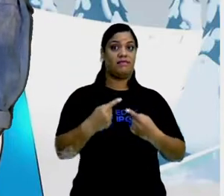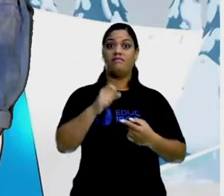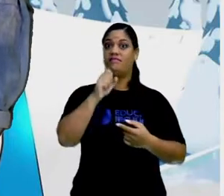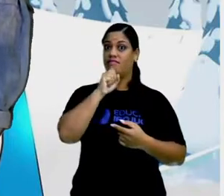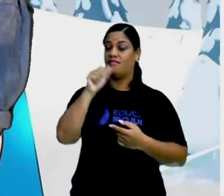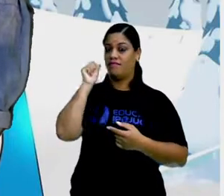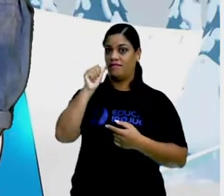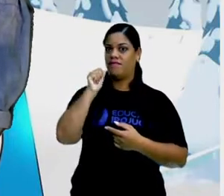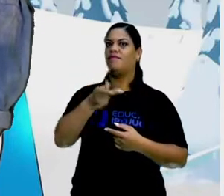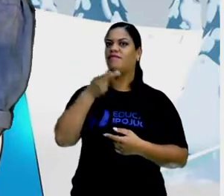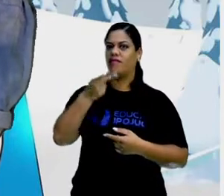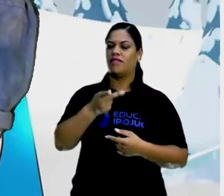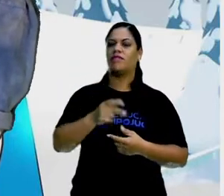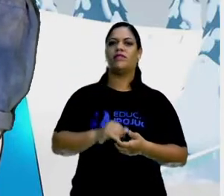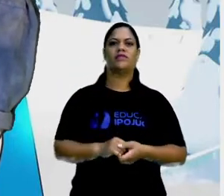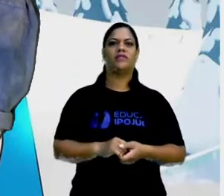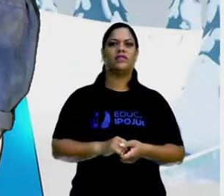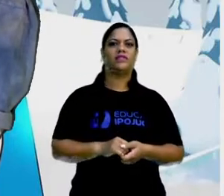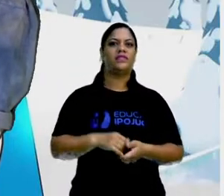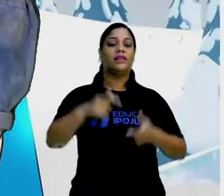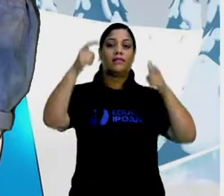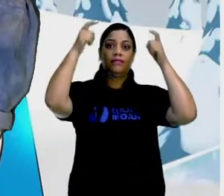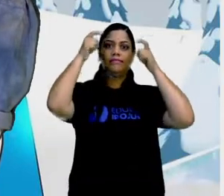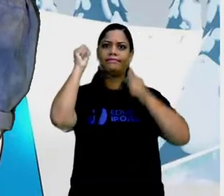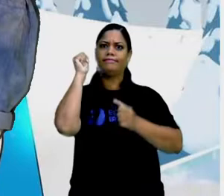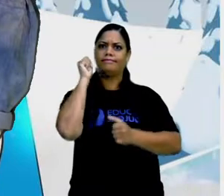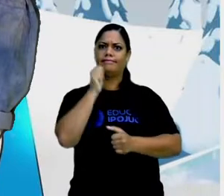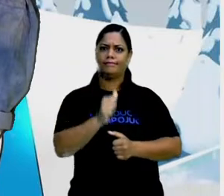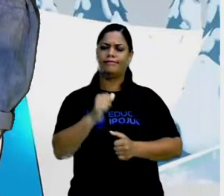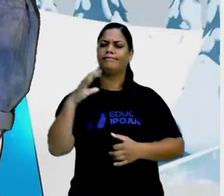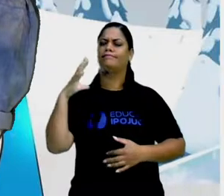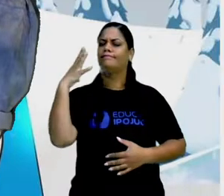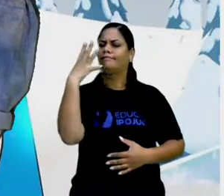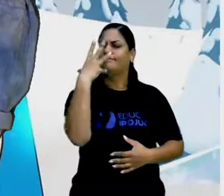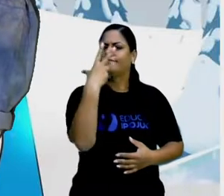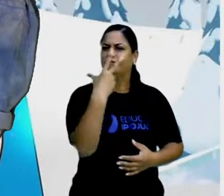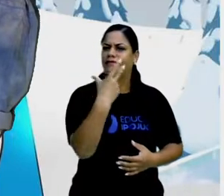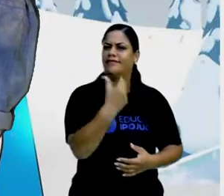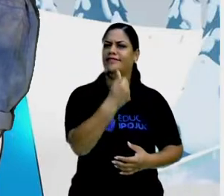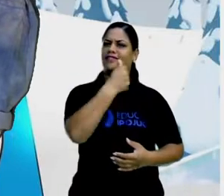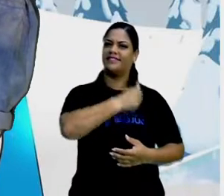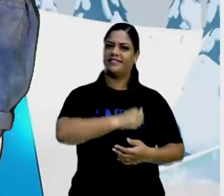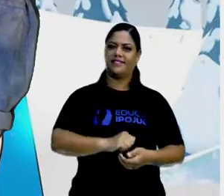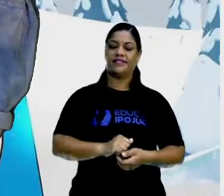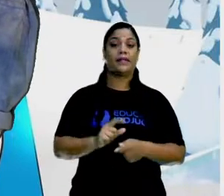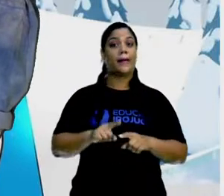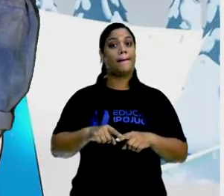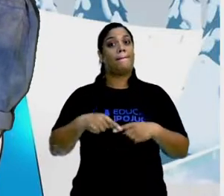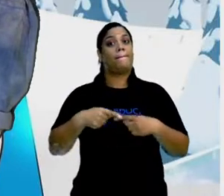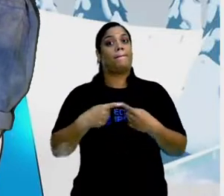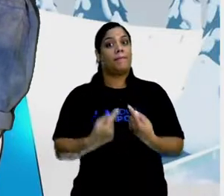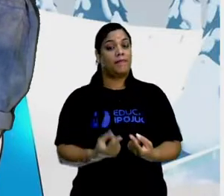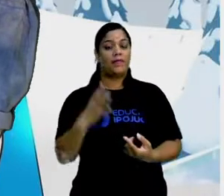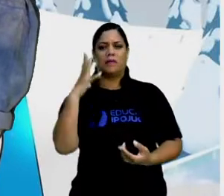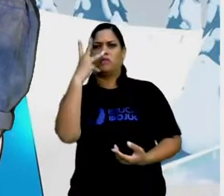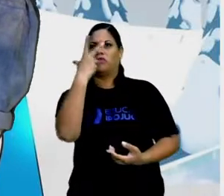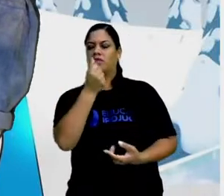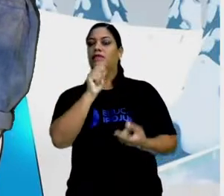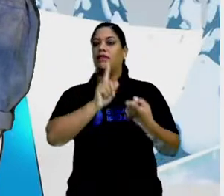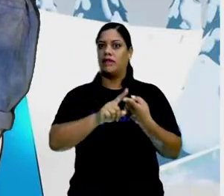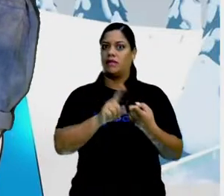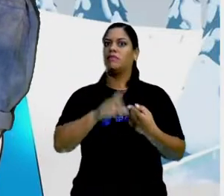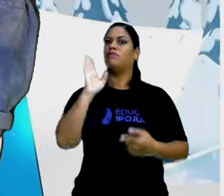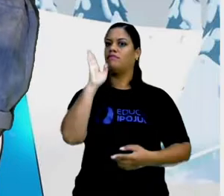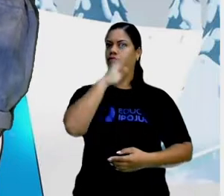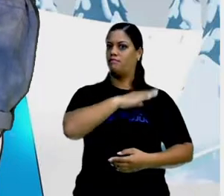dela disse que ela era uma rainha muito bonita. Mas enquanto ela tinha de bonita, ela tinha